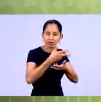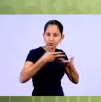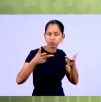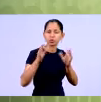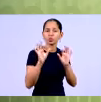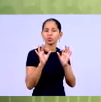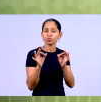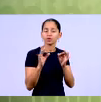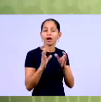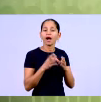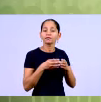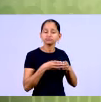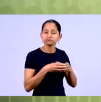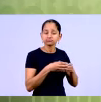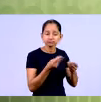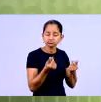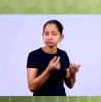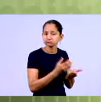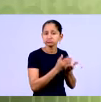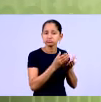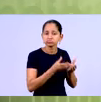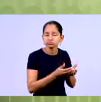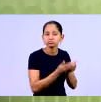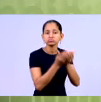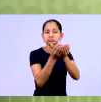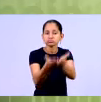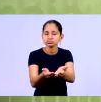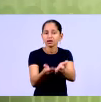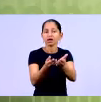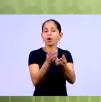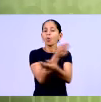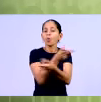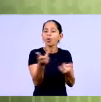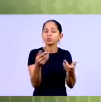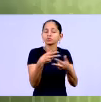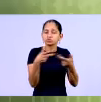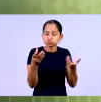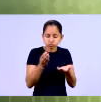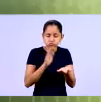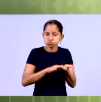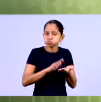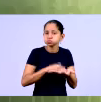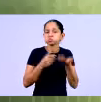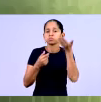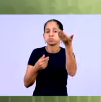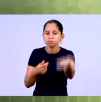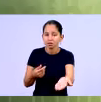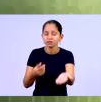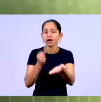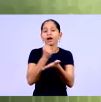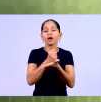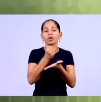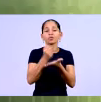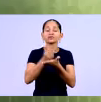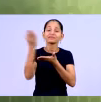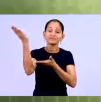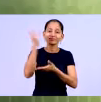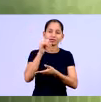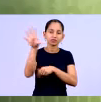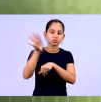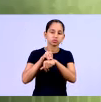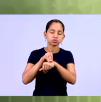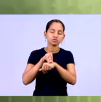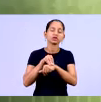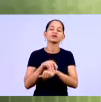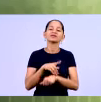ele administrasse seus recursos. E aí a comandita, esse contrato de comanda, o contrato italiano, ele veio para o Brasil. E aí por isso que